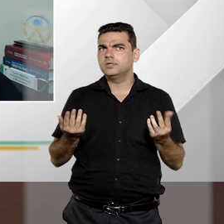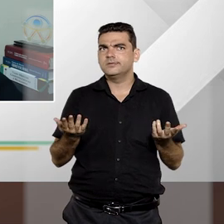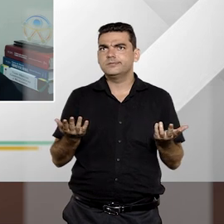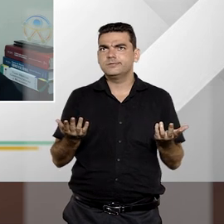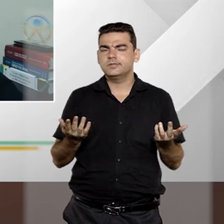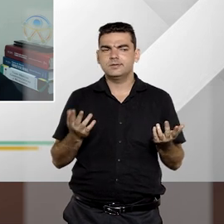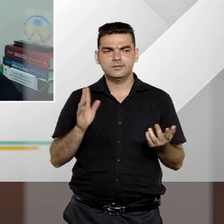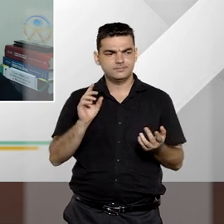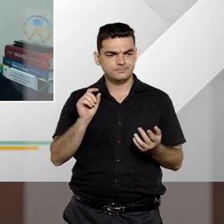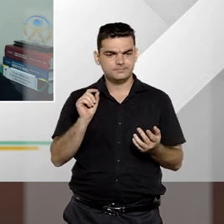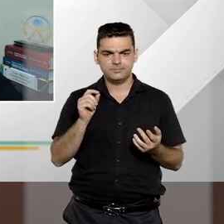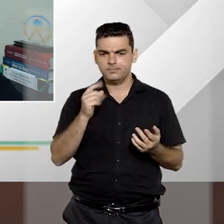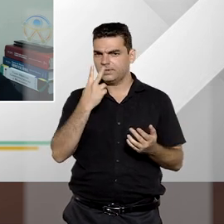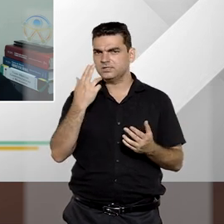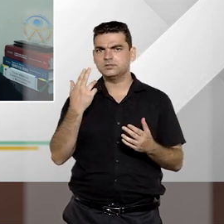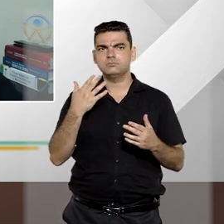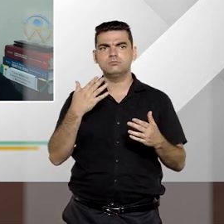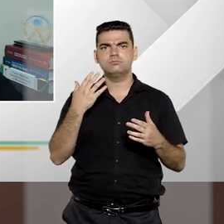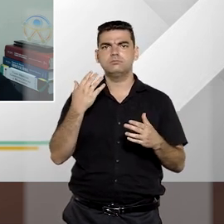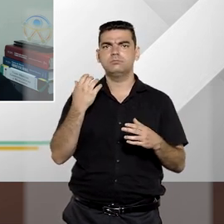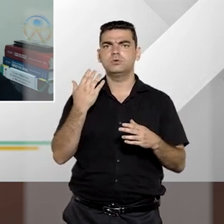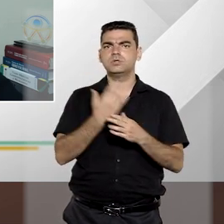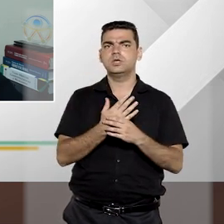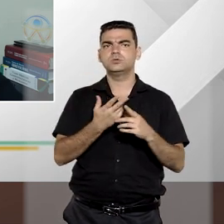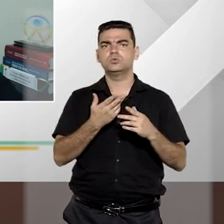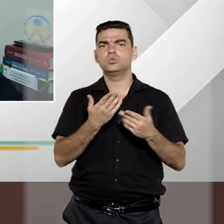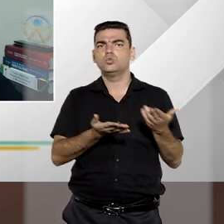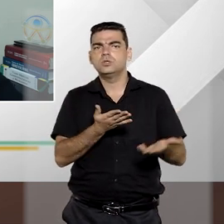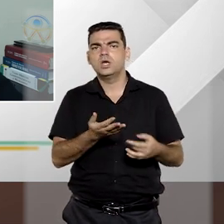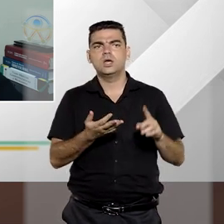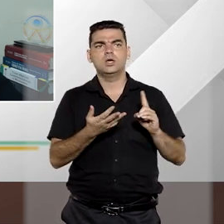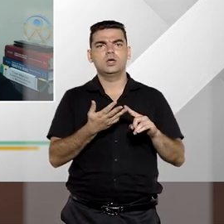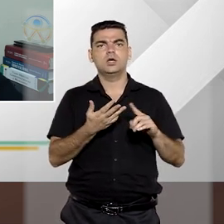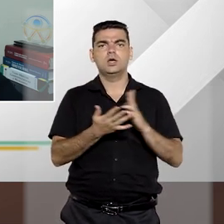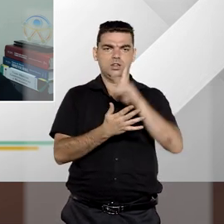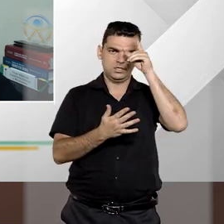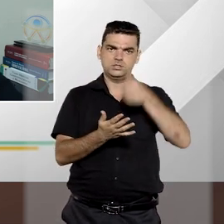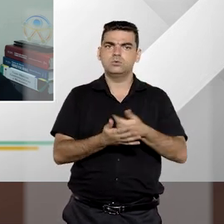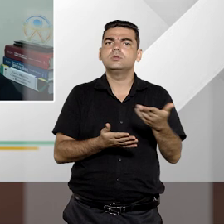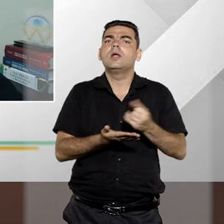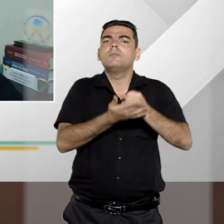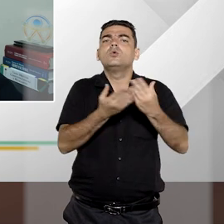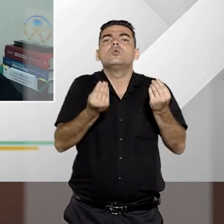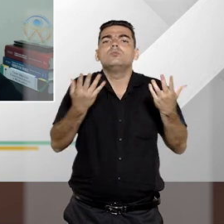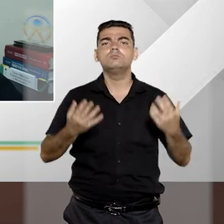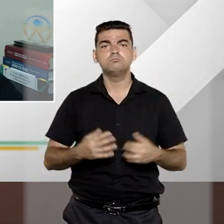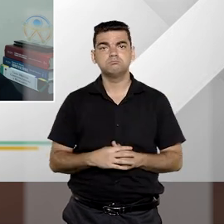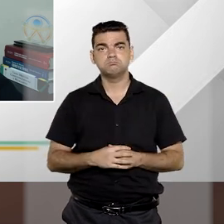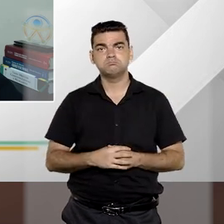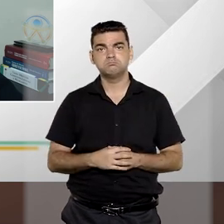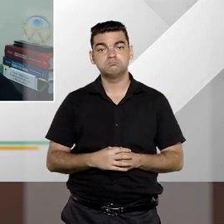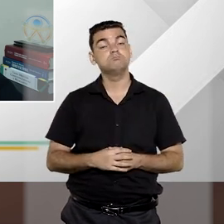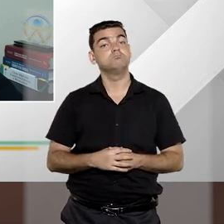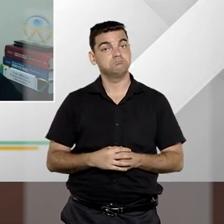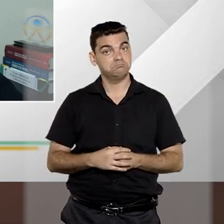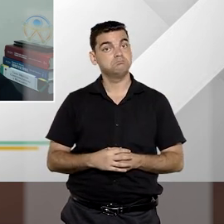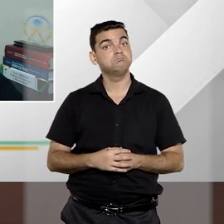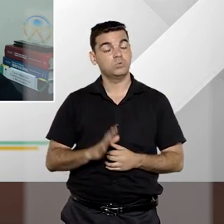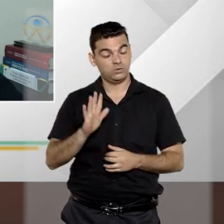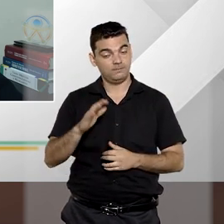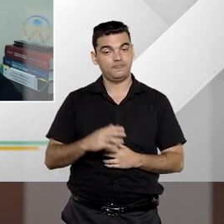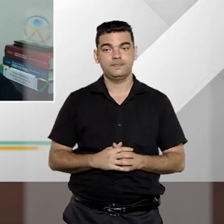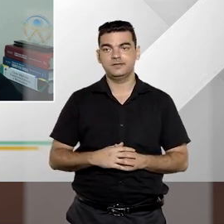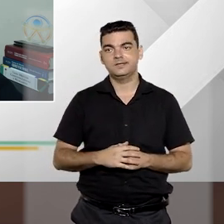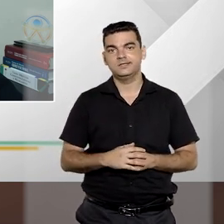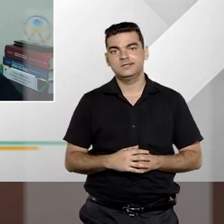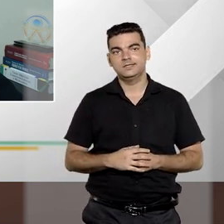por exemplo, a ação de interdição, a curatela e a tomada de decisão apoiada? É como eu falava,